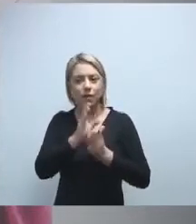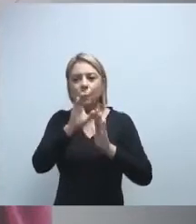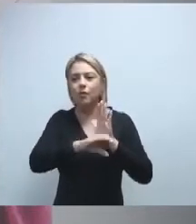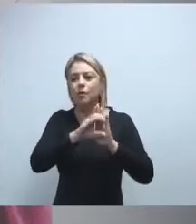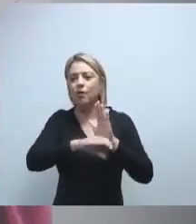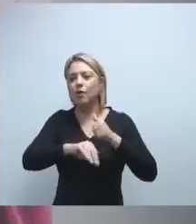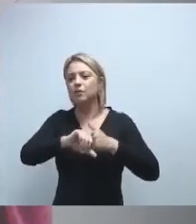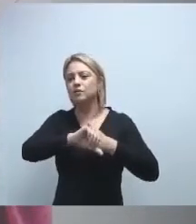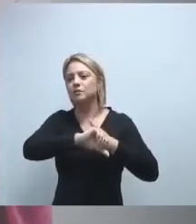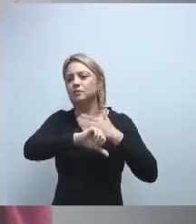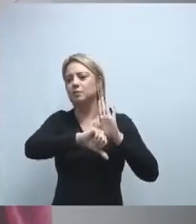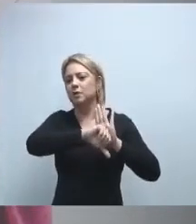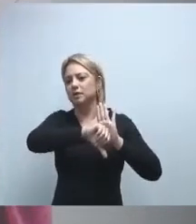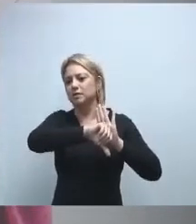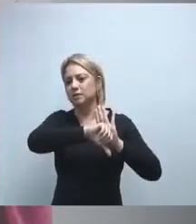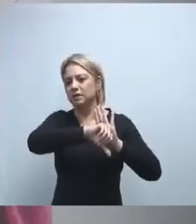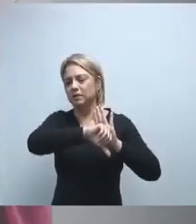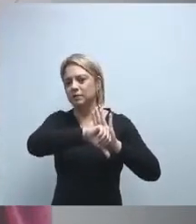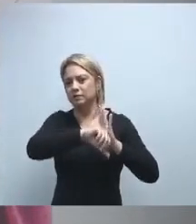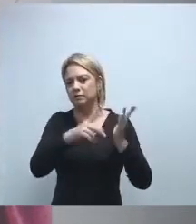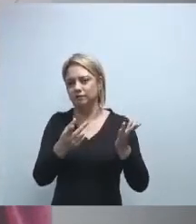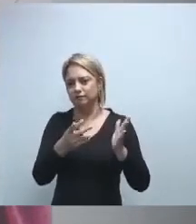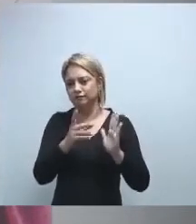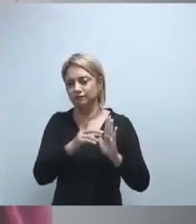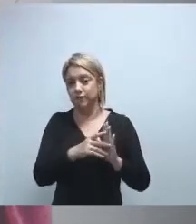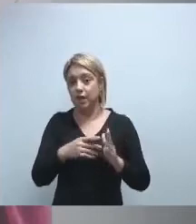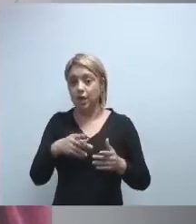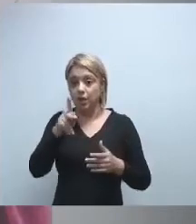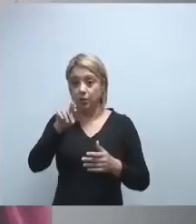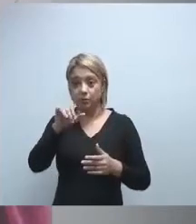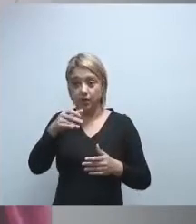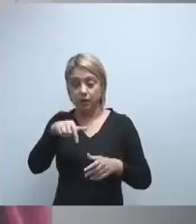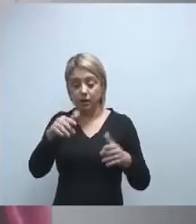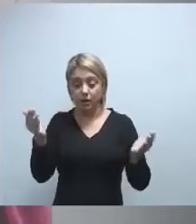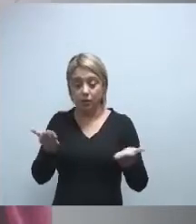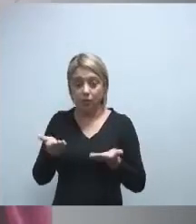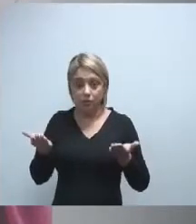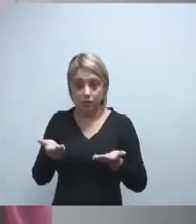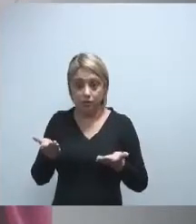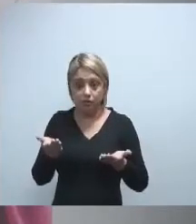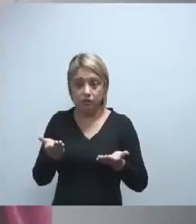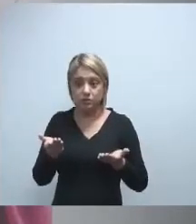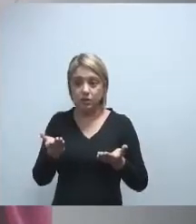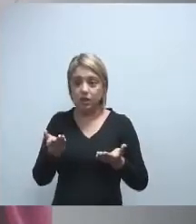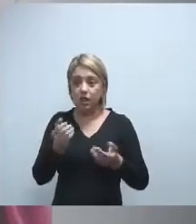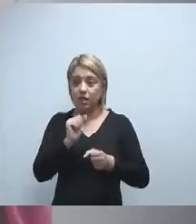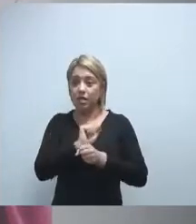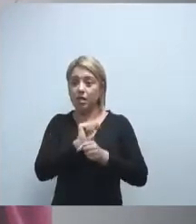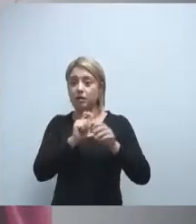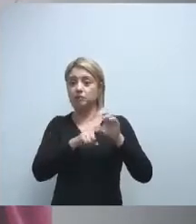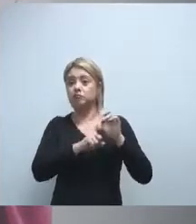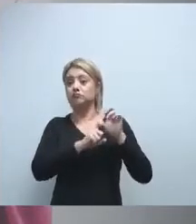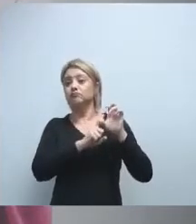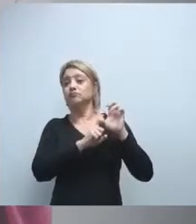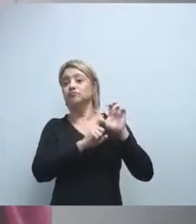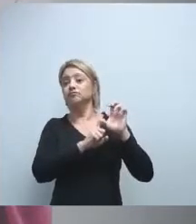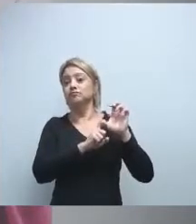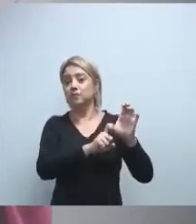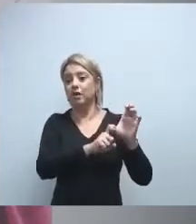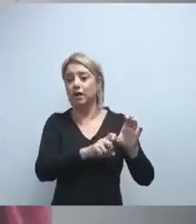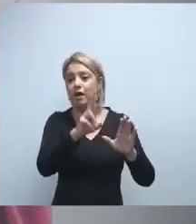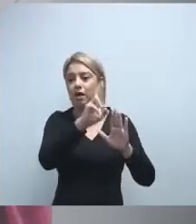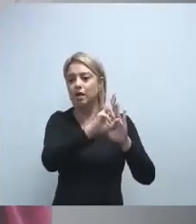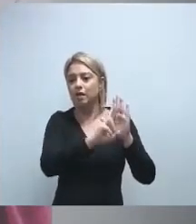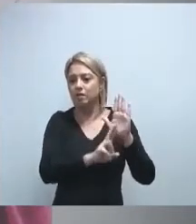processo penal e o pique hoje está ancorado numa resolução do